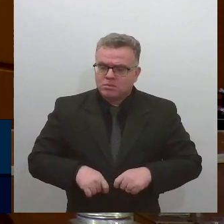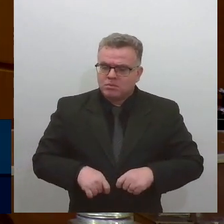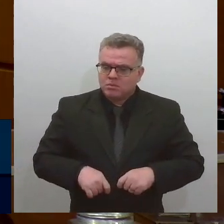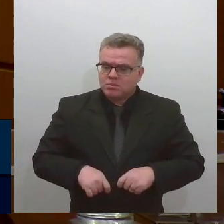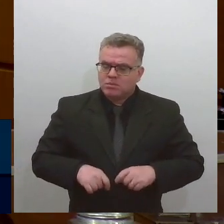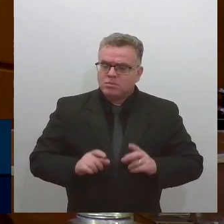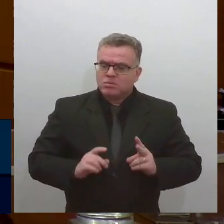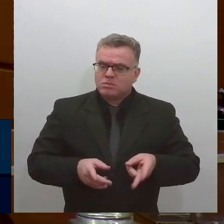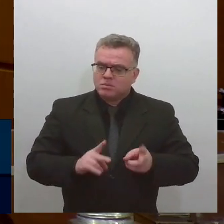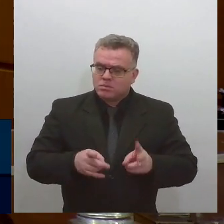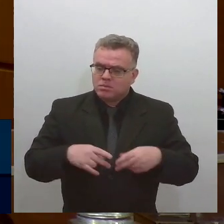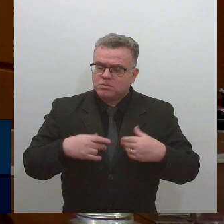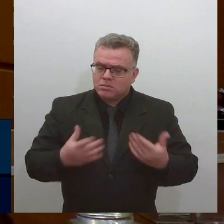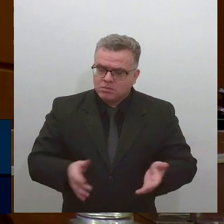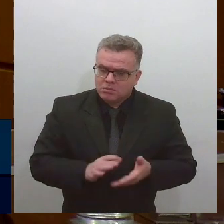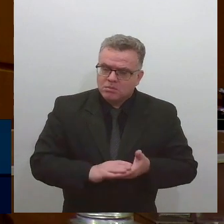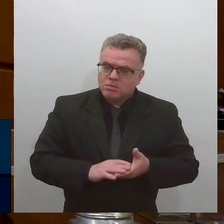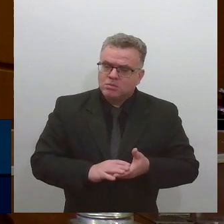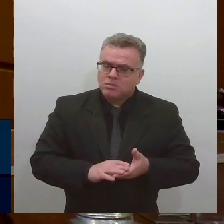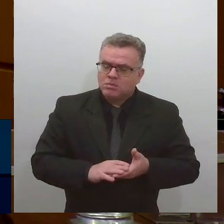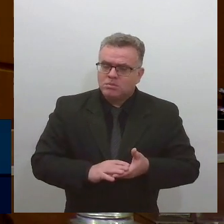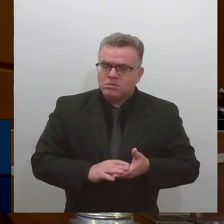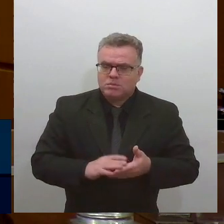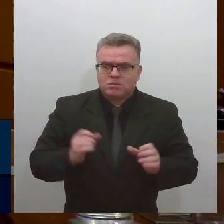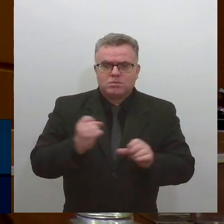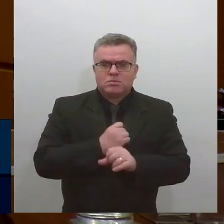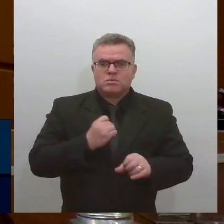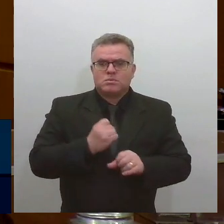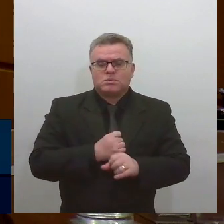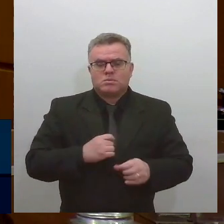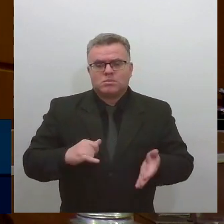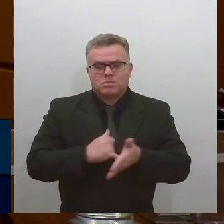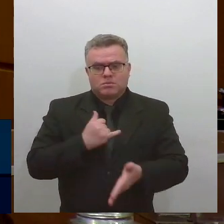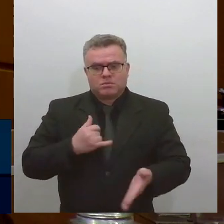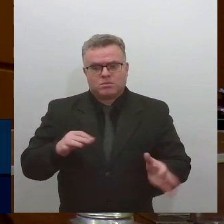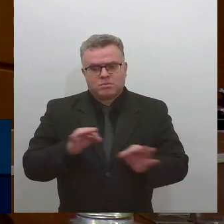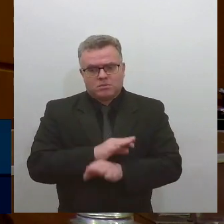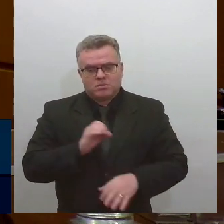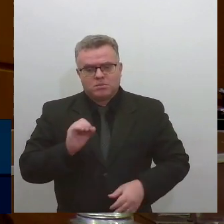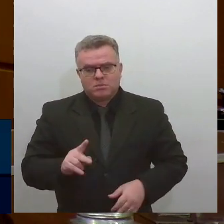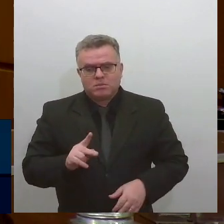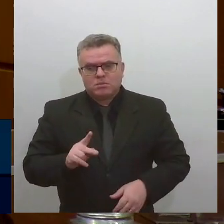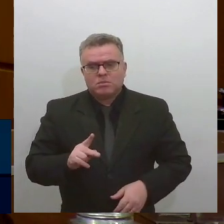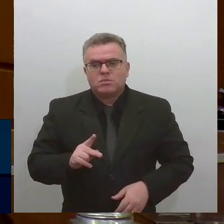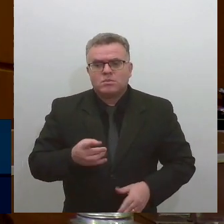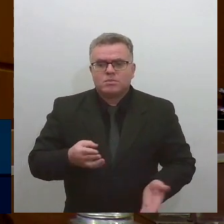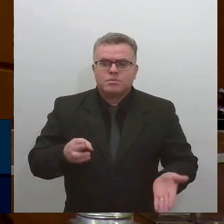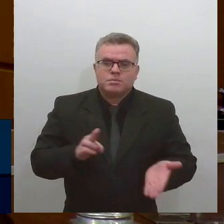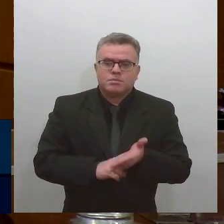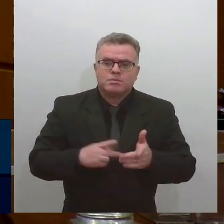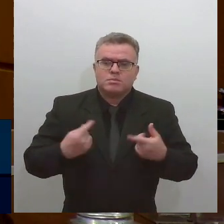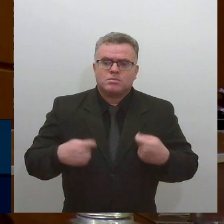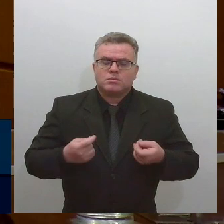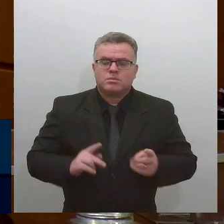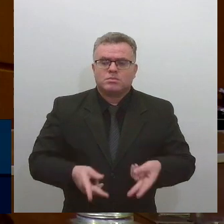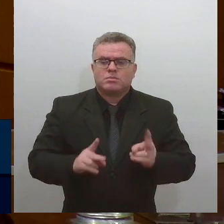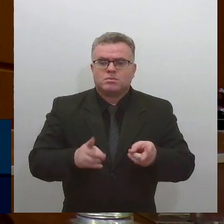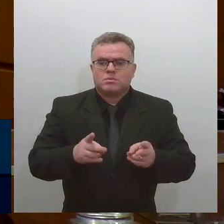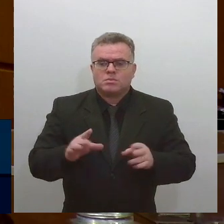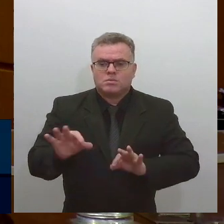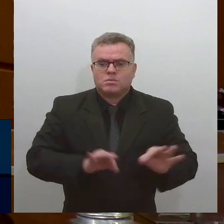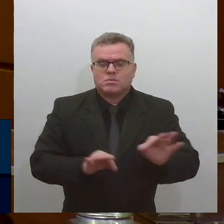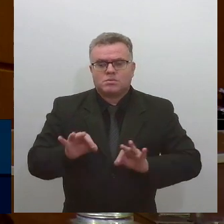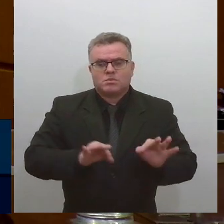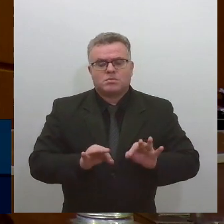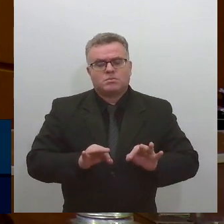contratação no modo integrado e ela deve ela a mobilização já está em andamento e essa é uma intervenção que deverá